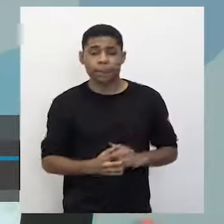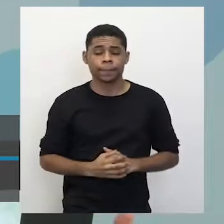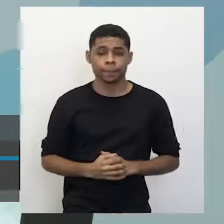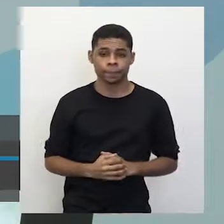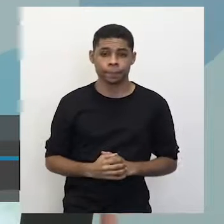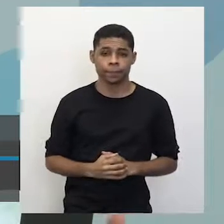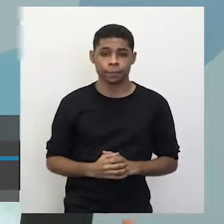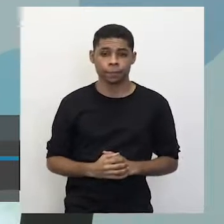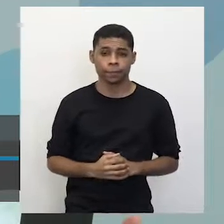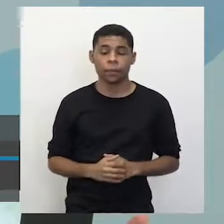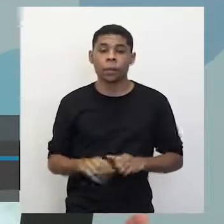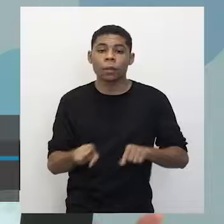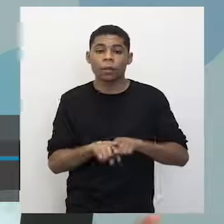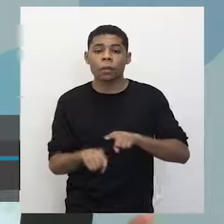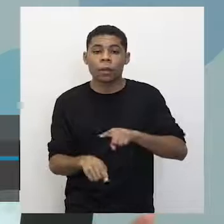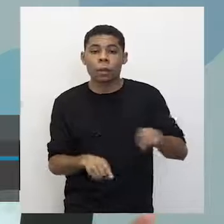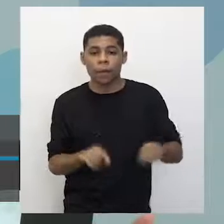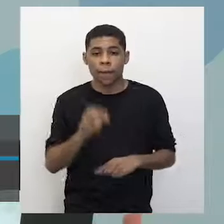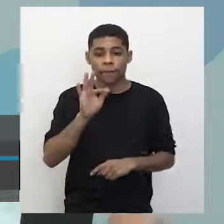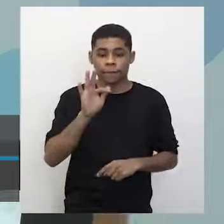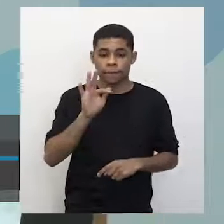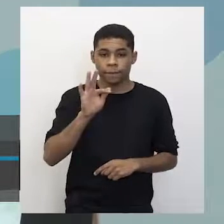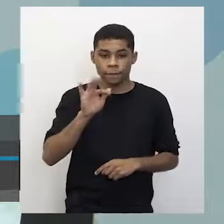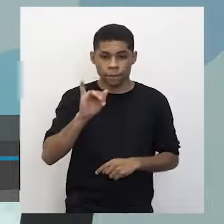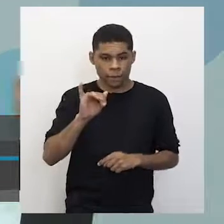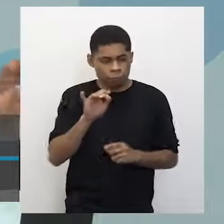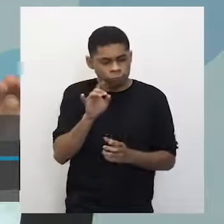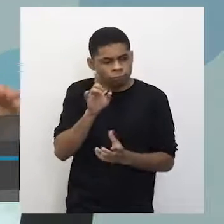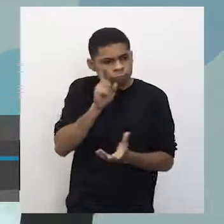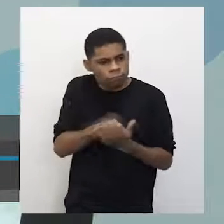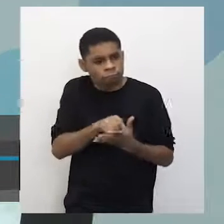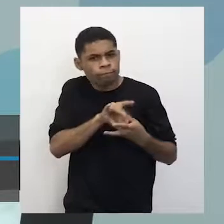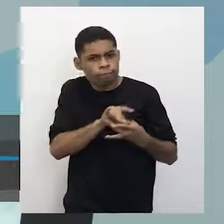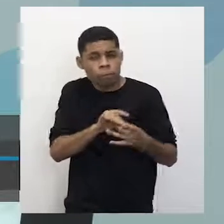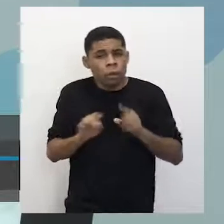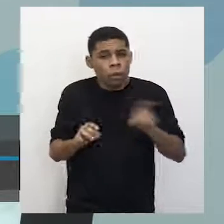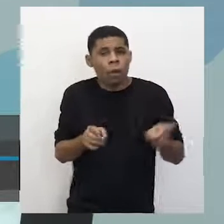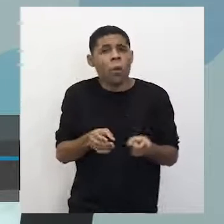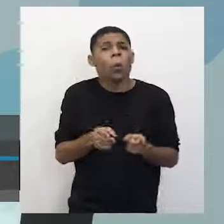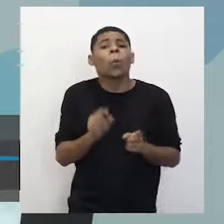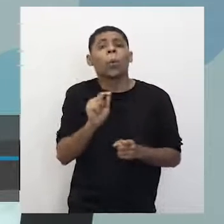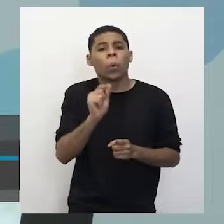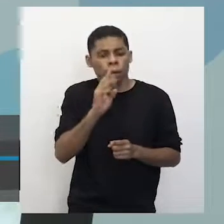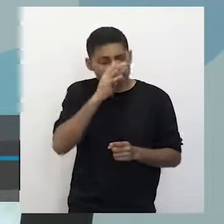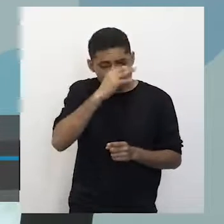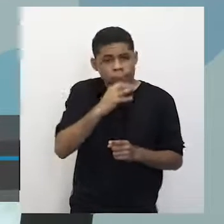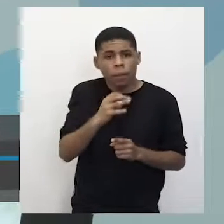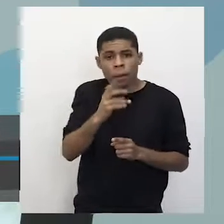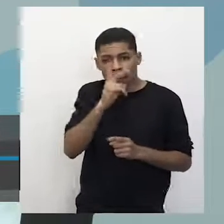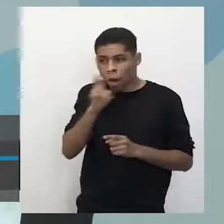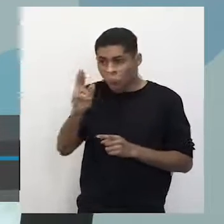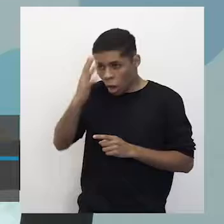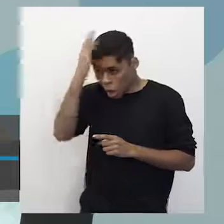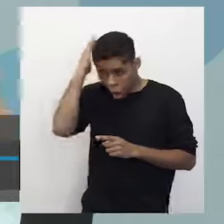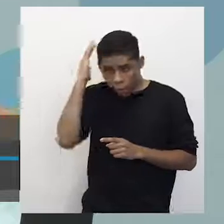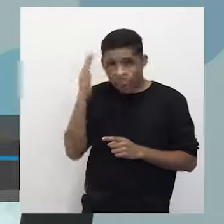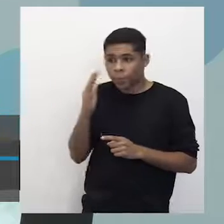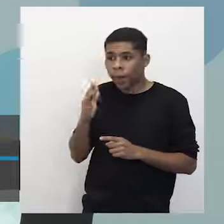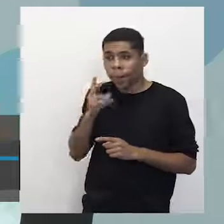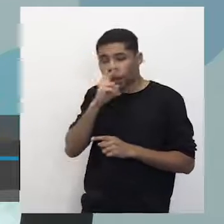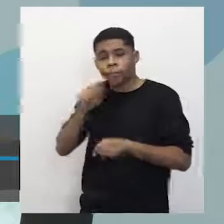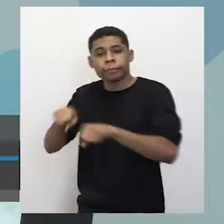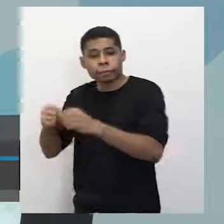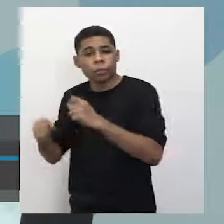relação justamente de fidelidade ao líder fez com que minasse o poder do imperador de Roma, uma